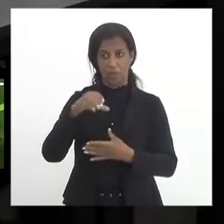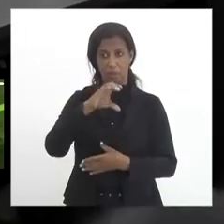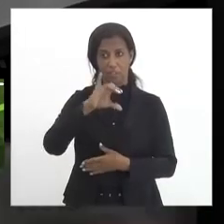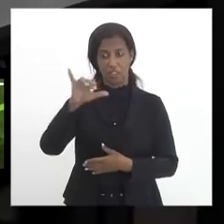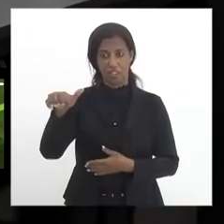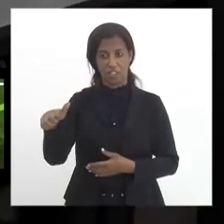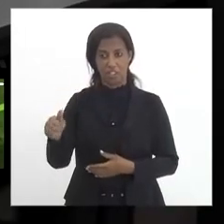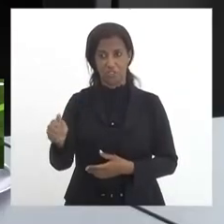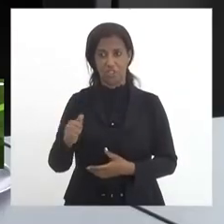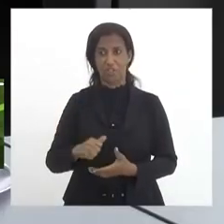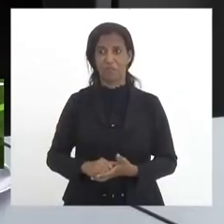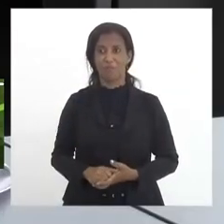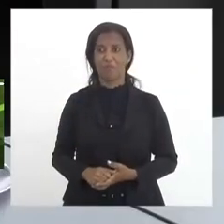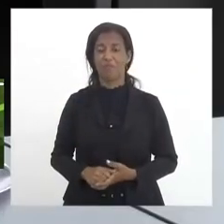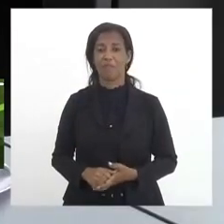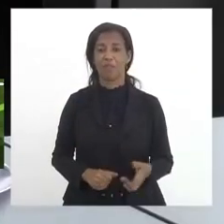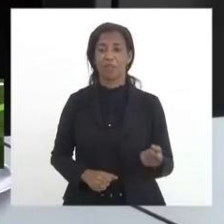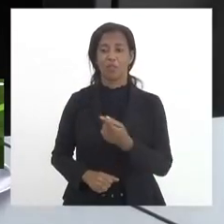vou passar para o Rodrigo Amorim.